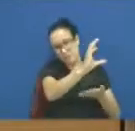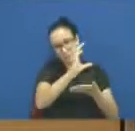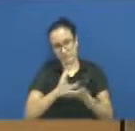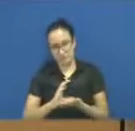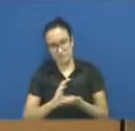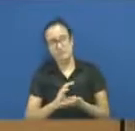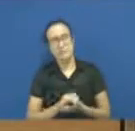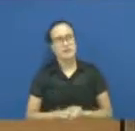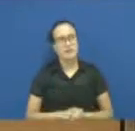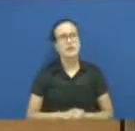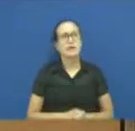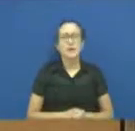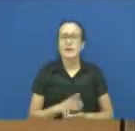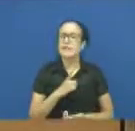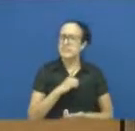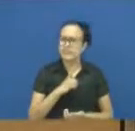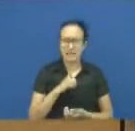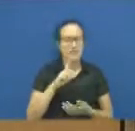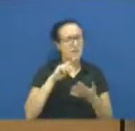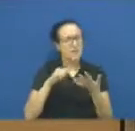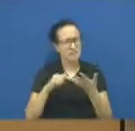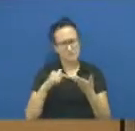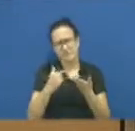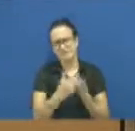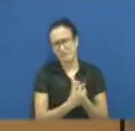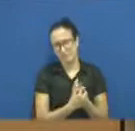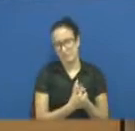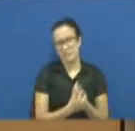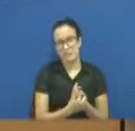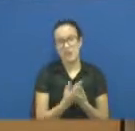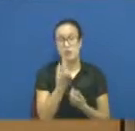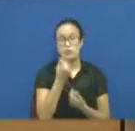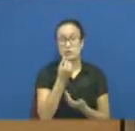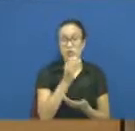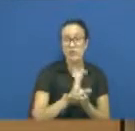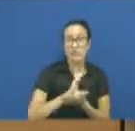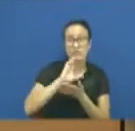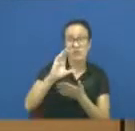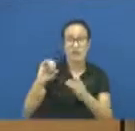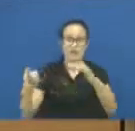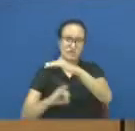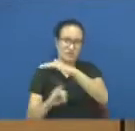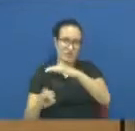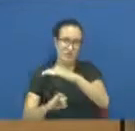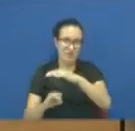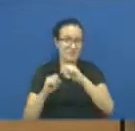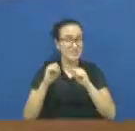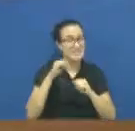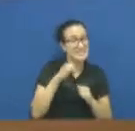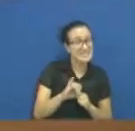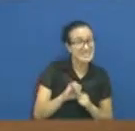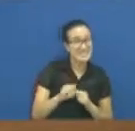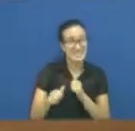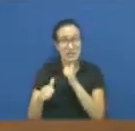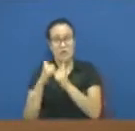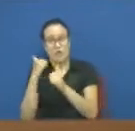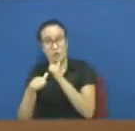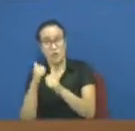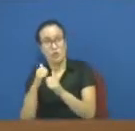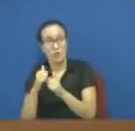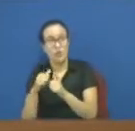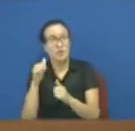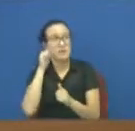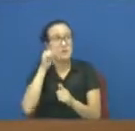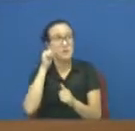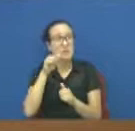Mas tem outro aspecto também. A transferência do recurso é para uma entidade. Se o futebol feminino estiver envolvido por uma entidade e